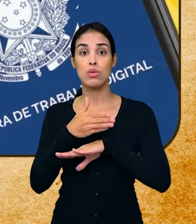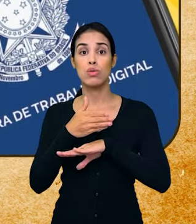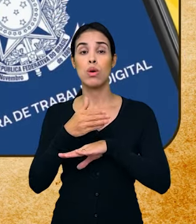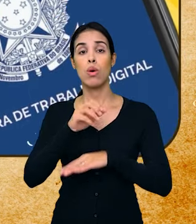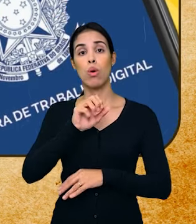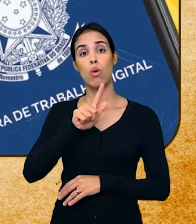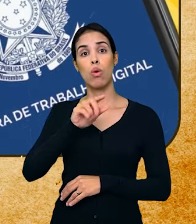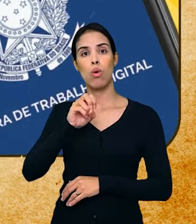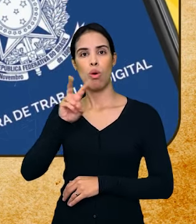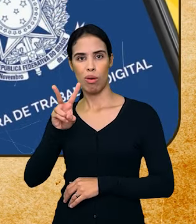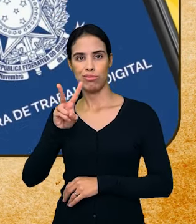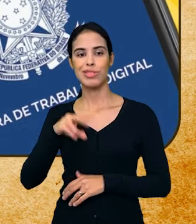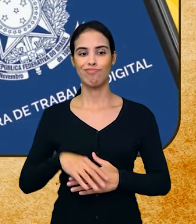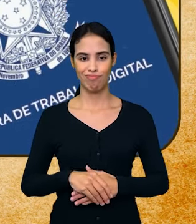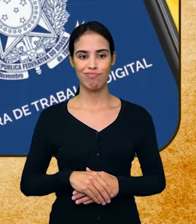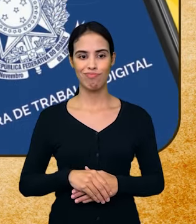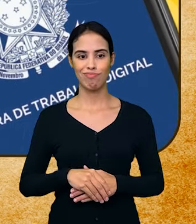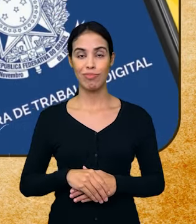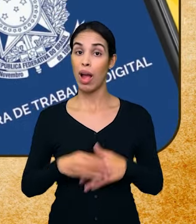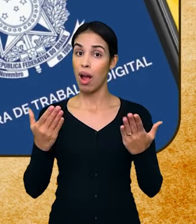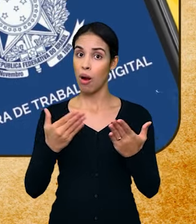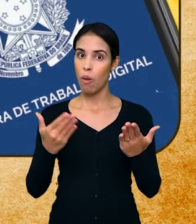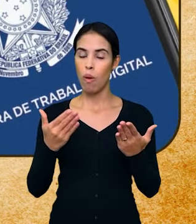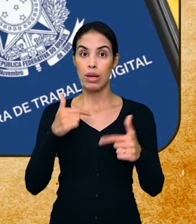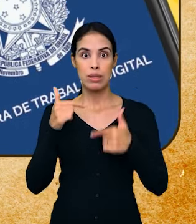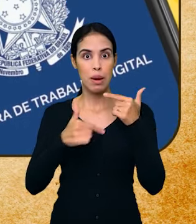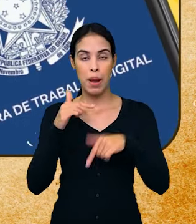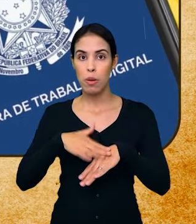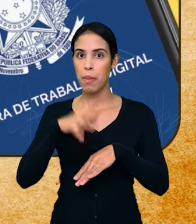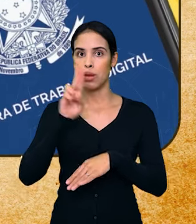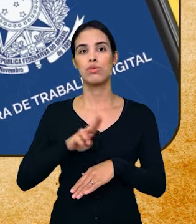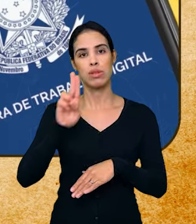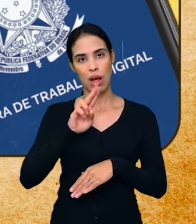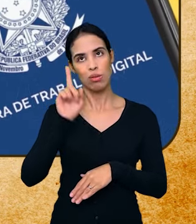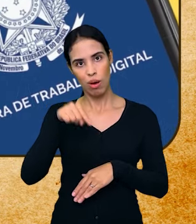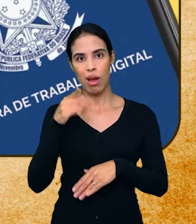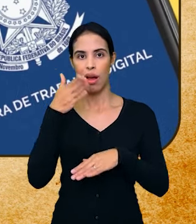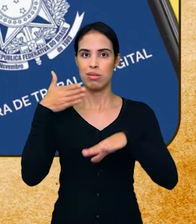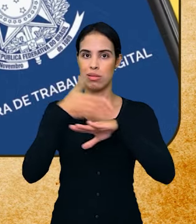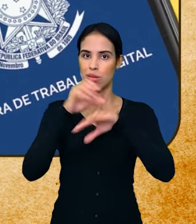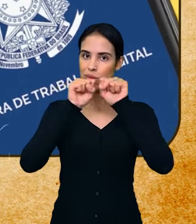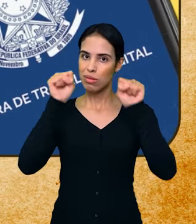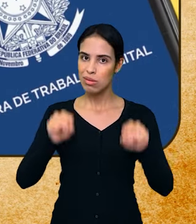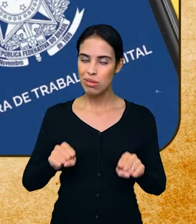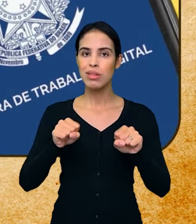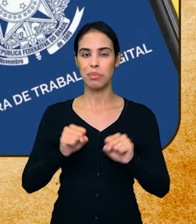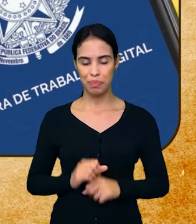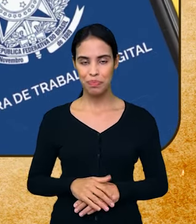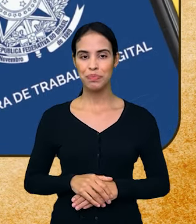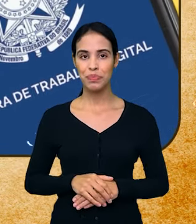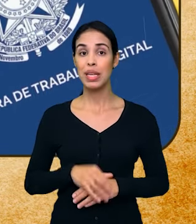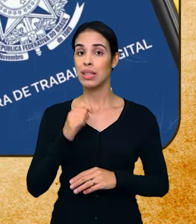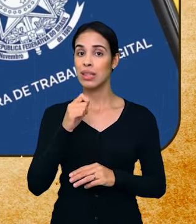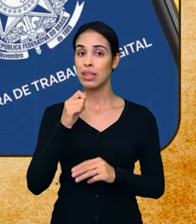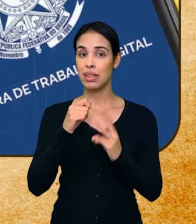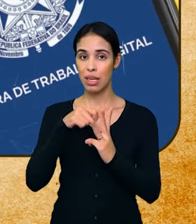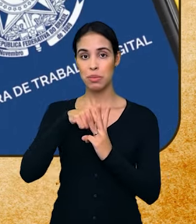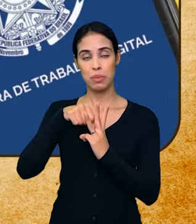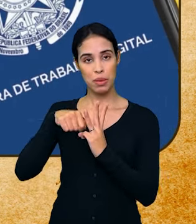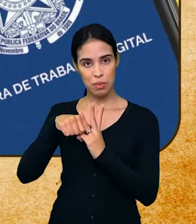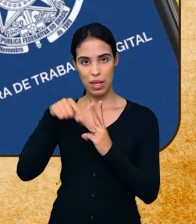aplicativo, desde quando foi criada. Até então, o serviço mais usado do governo federal. Somente nos 3 primeiros